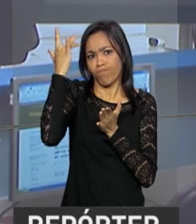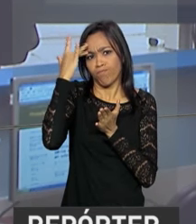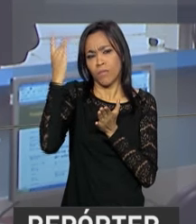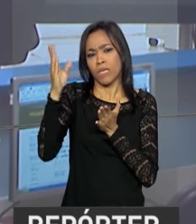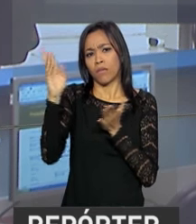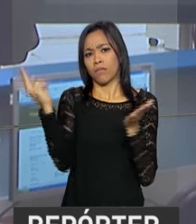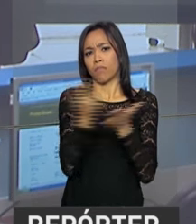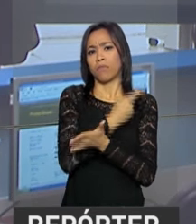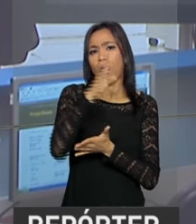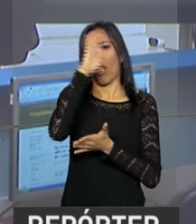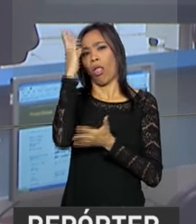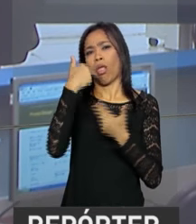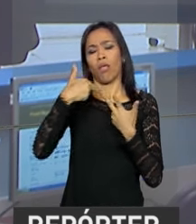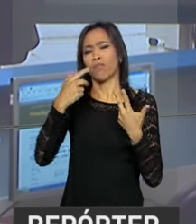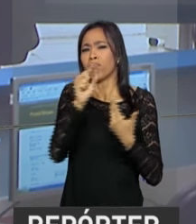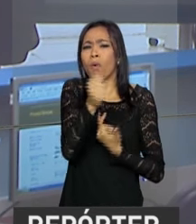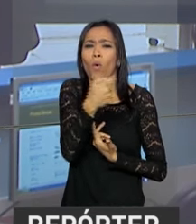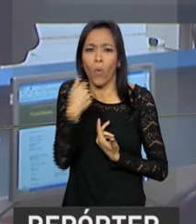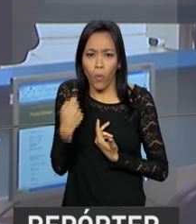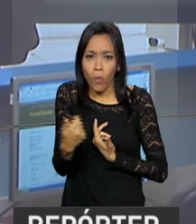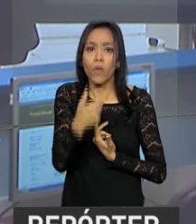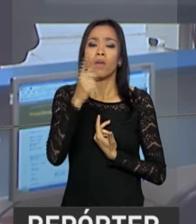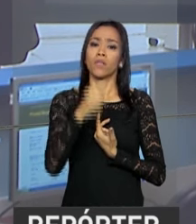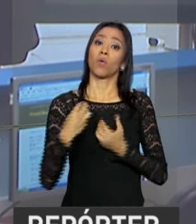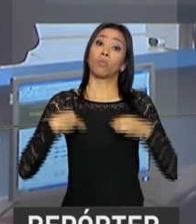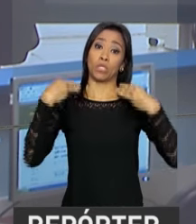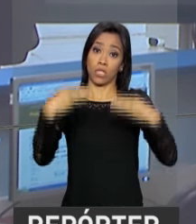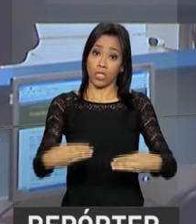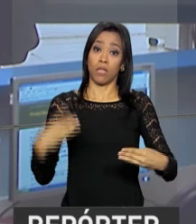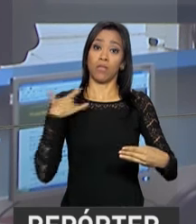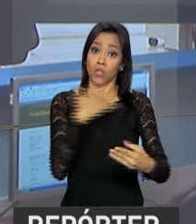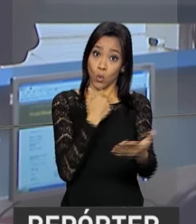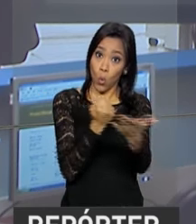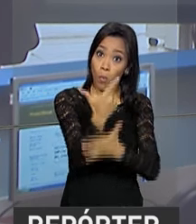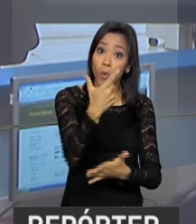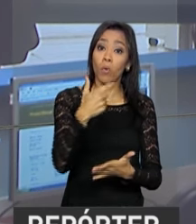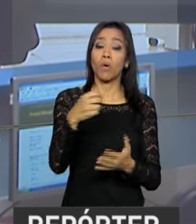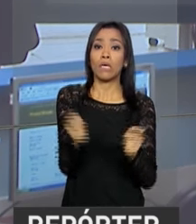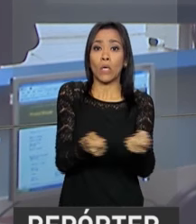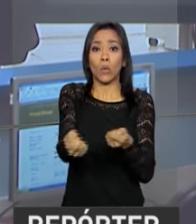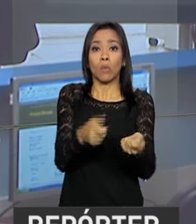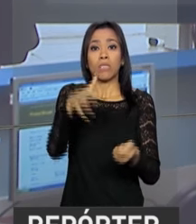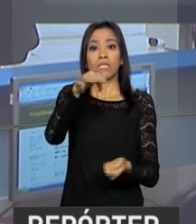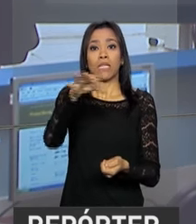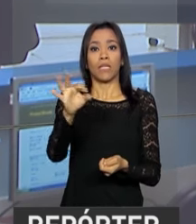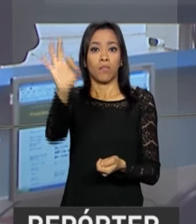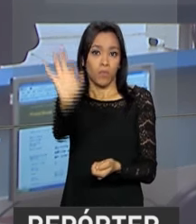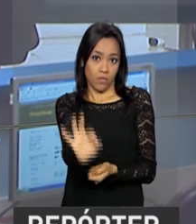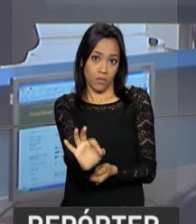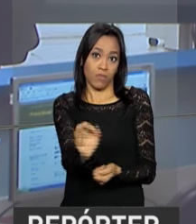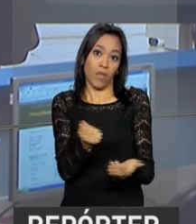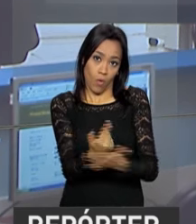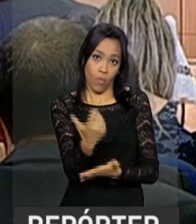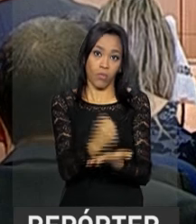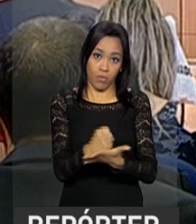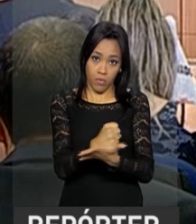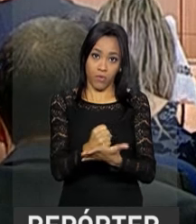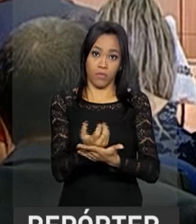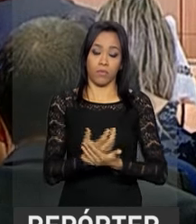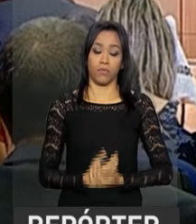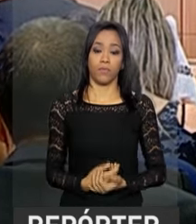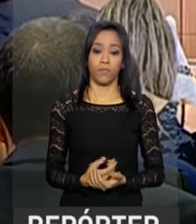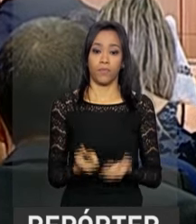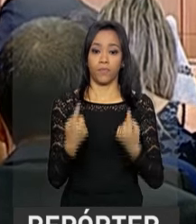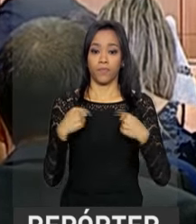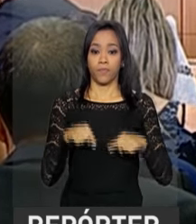adversos e ao comprar o ministrio da Saúde conseguiu economia de 70% no preço do medicamento